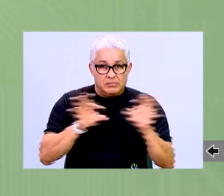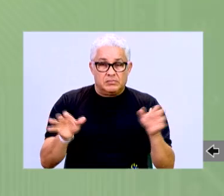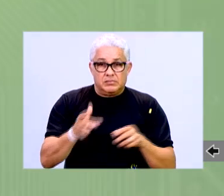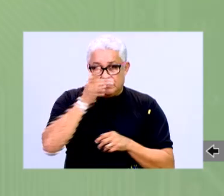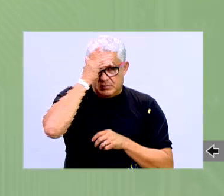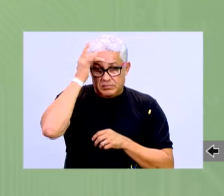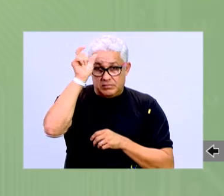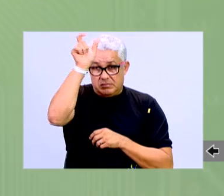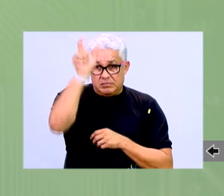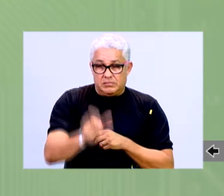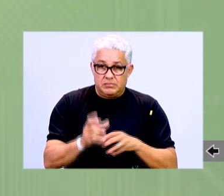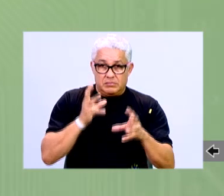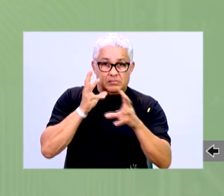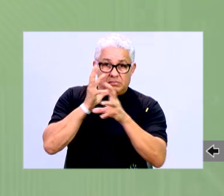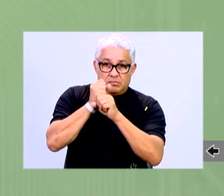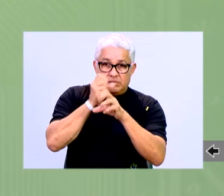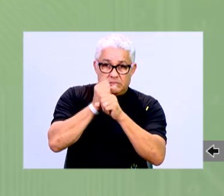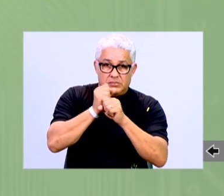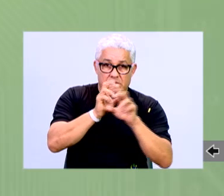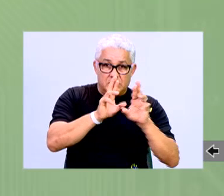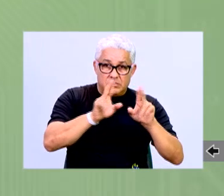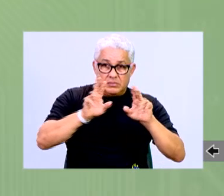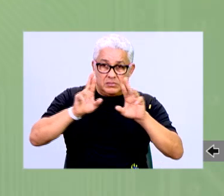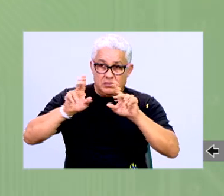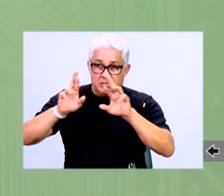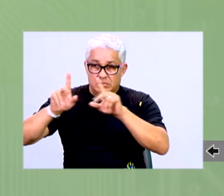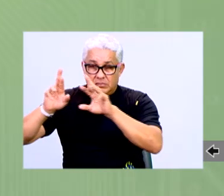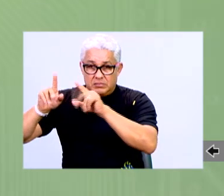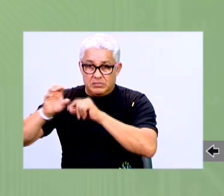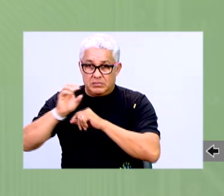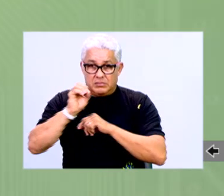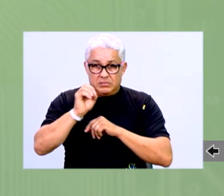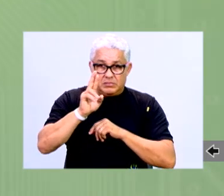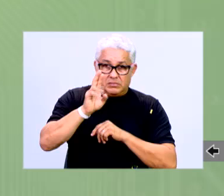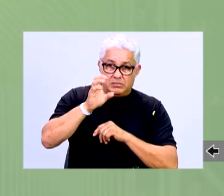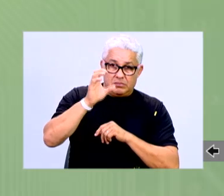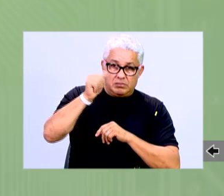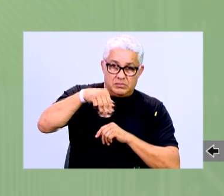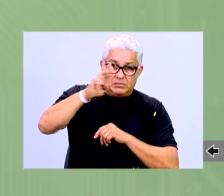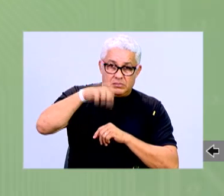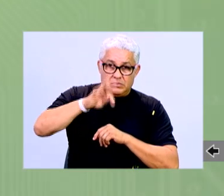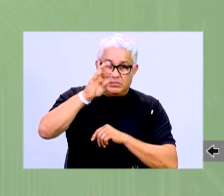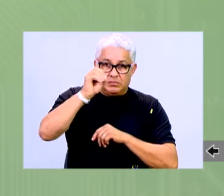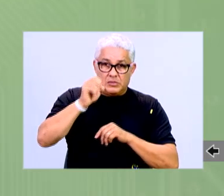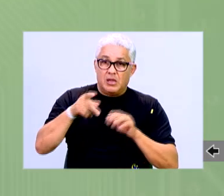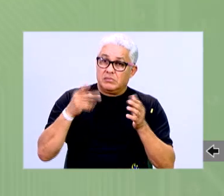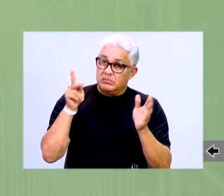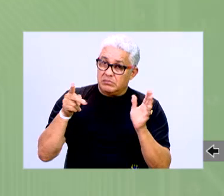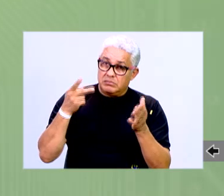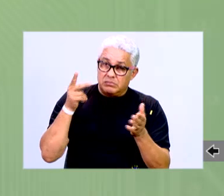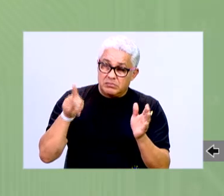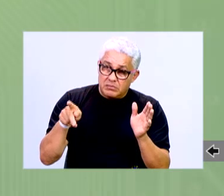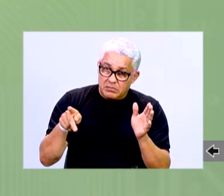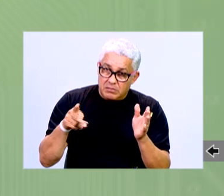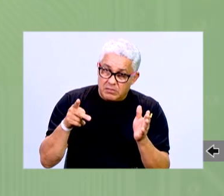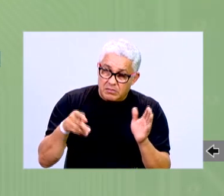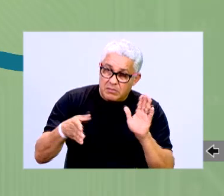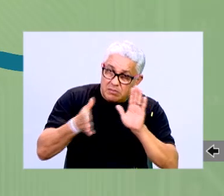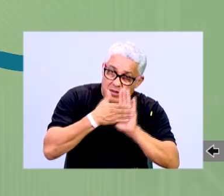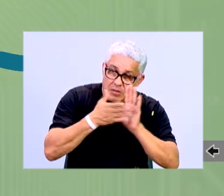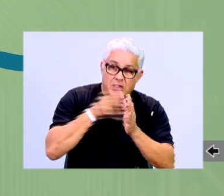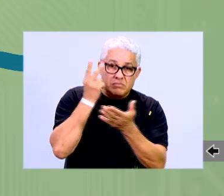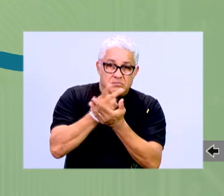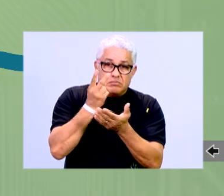usuário calcular diferentes orçamentos para uma mesma proposta baseado em